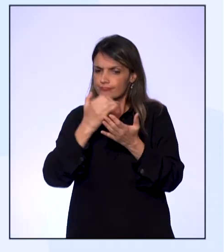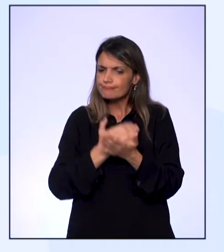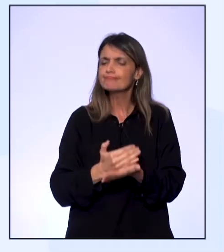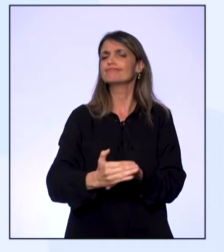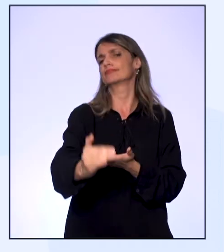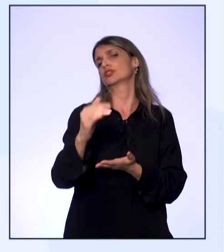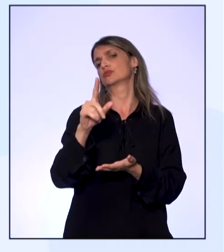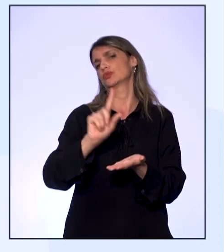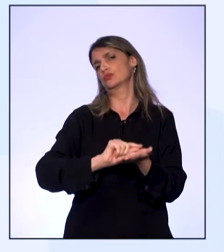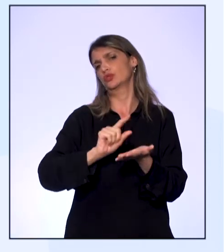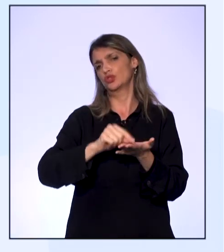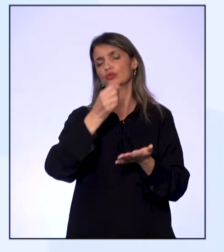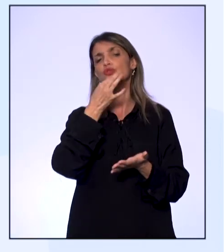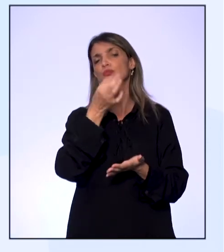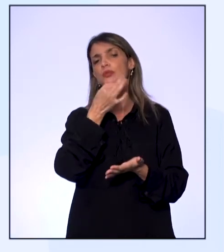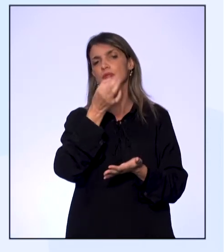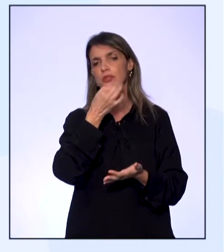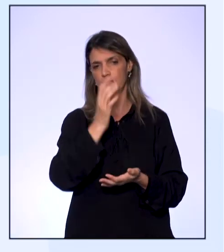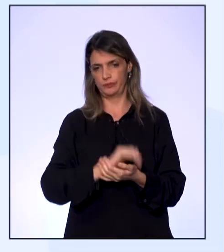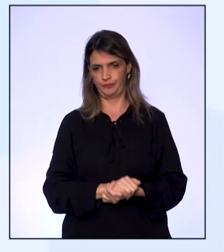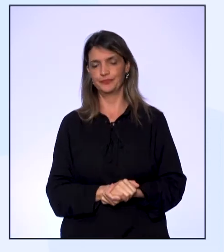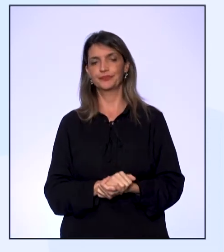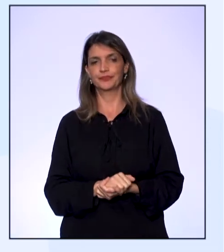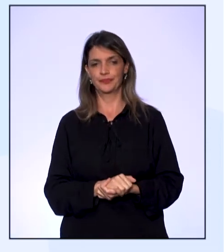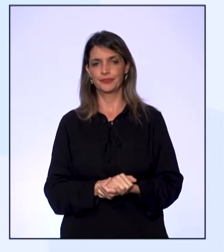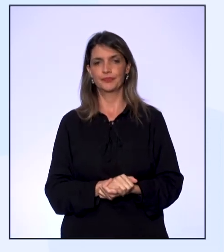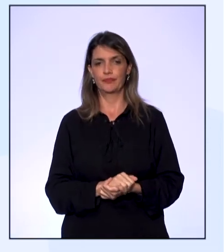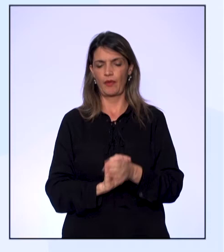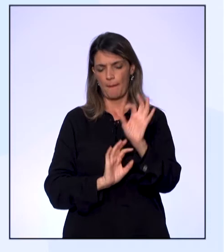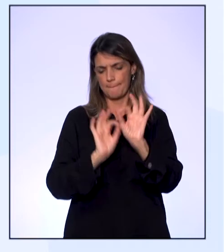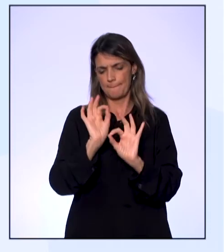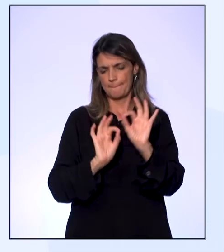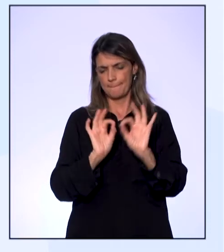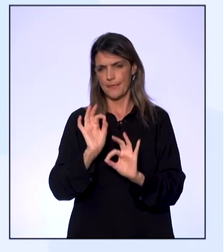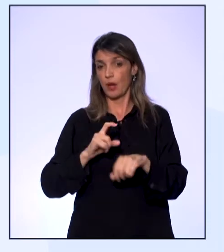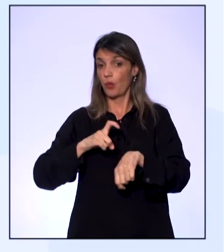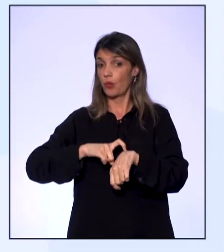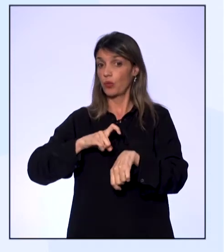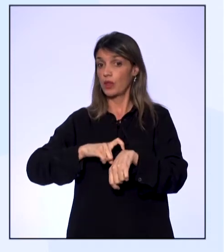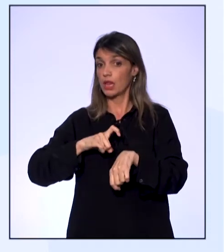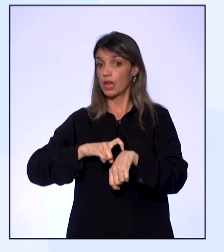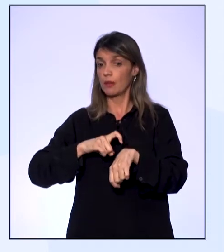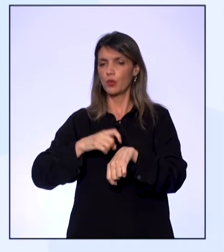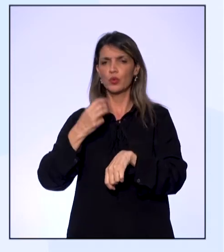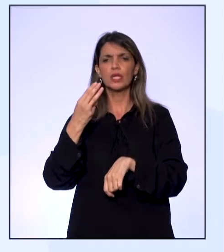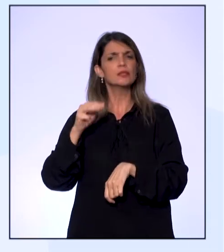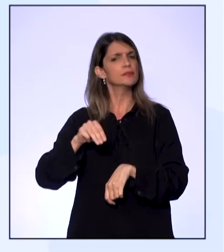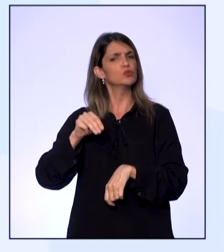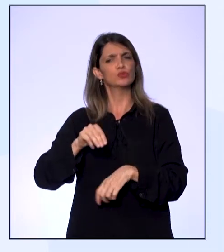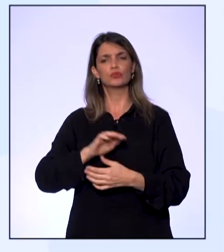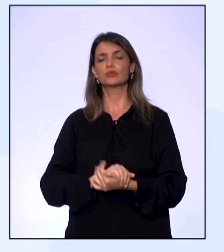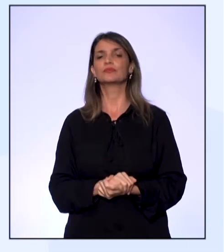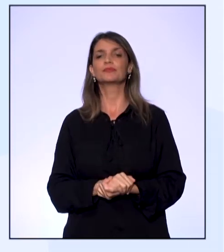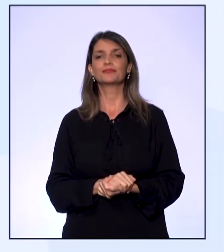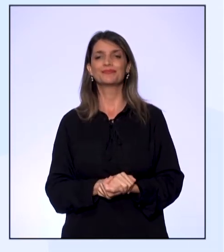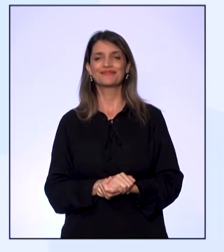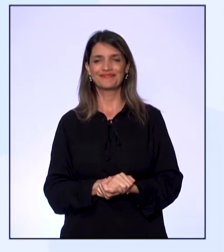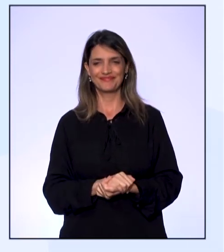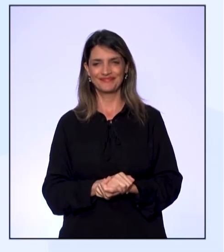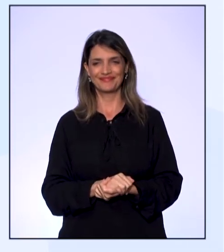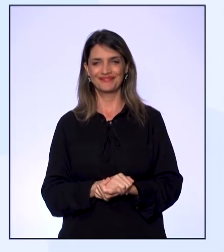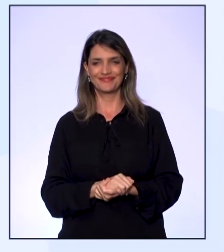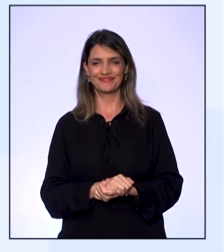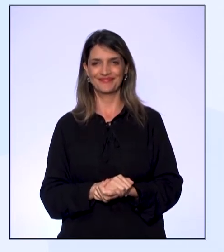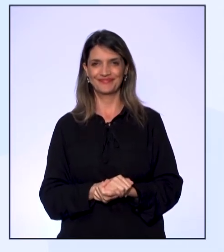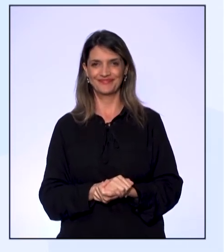para o seu artigo de opinião. Então, a gente vai elaborar esse tempo, que é um tempinho de 3 minutos, tá? Volto aqui com